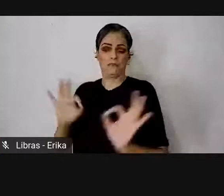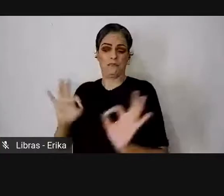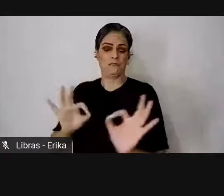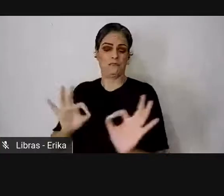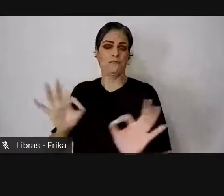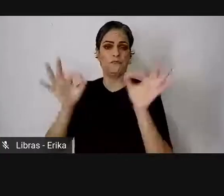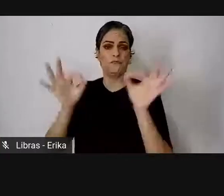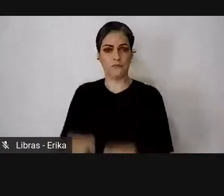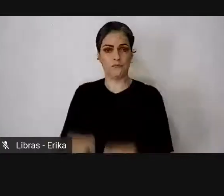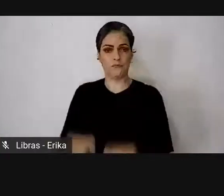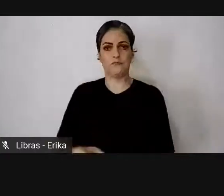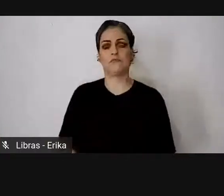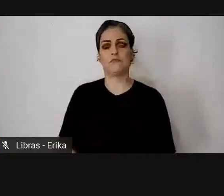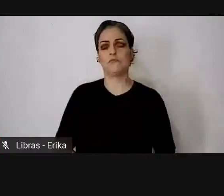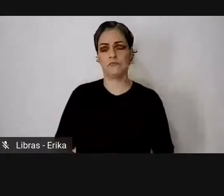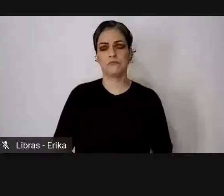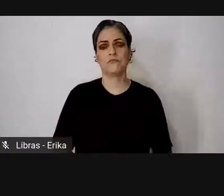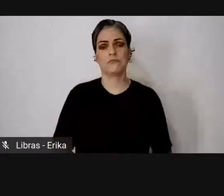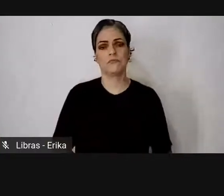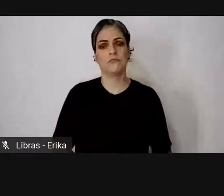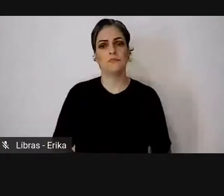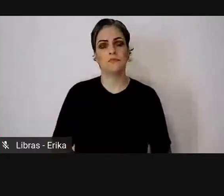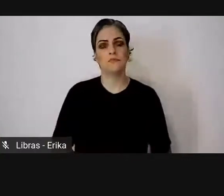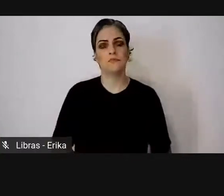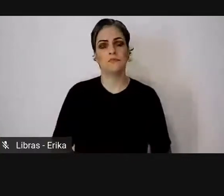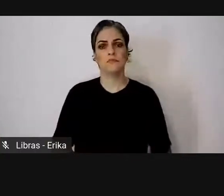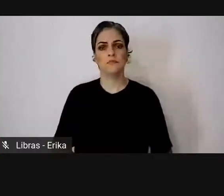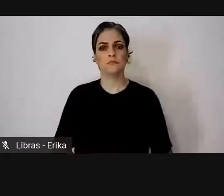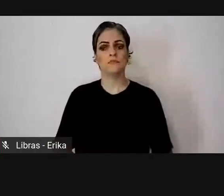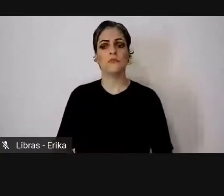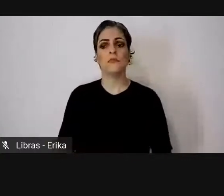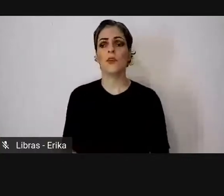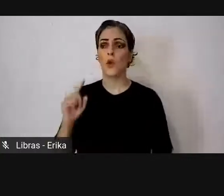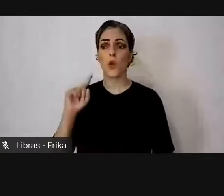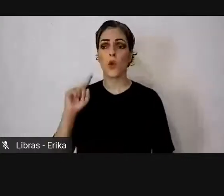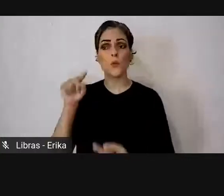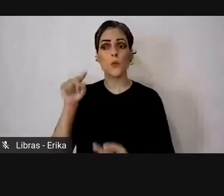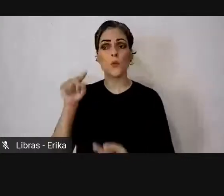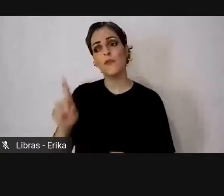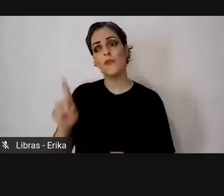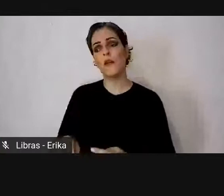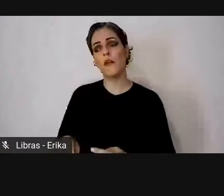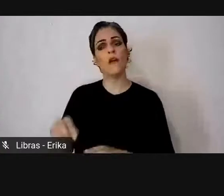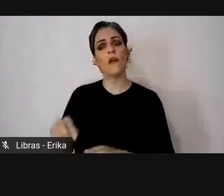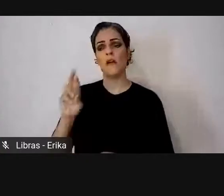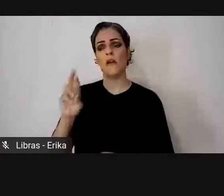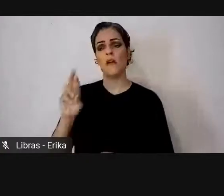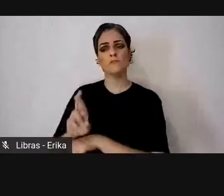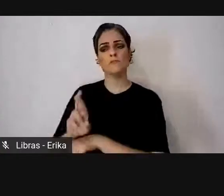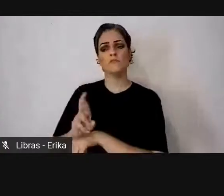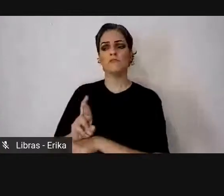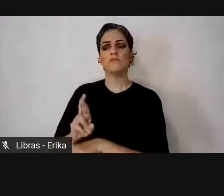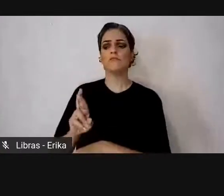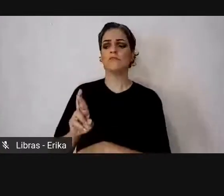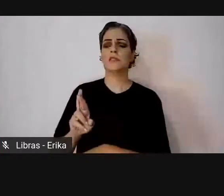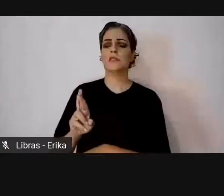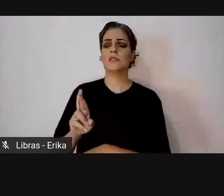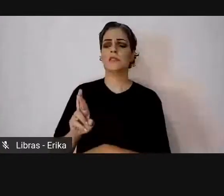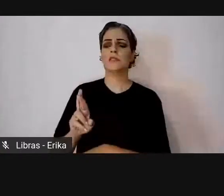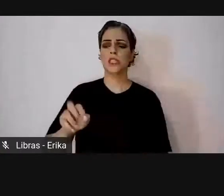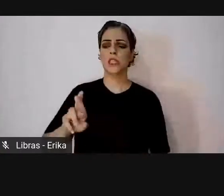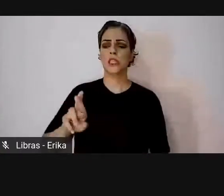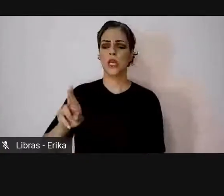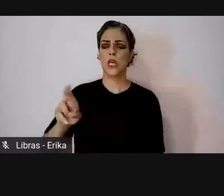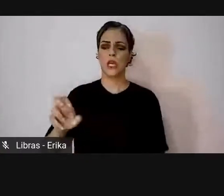ideia, que era uma ideia de ter um órgão institucional de gênero na Câmara dos Deputados que ajudasse a ampliar a representação da